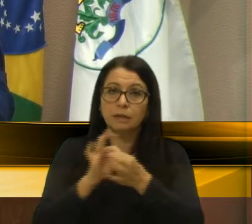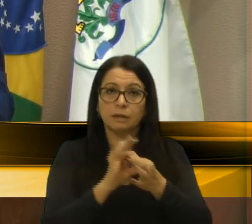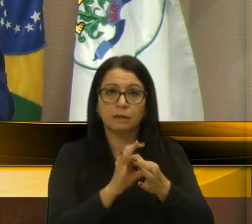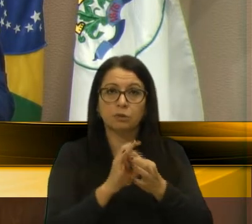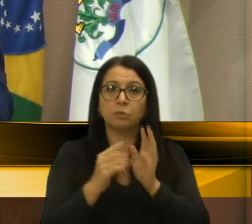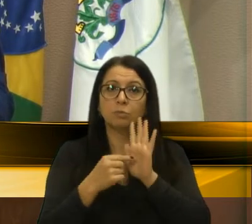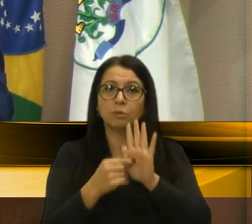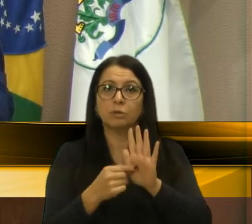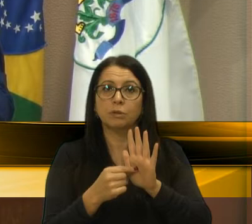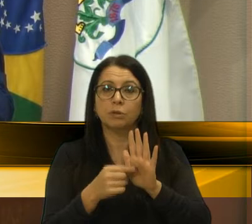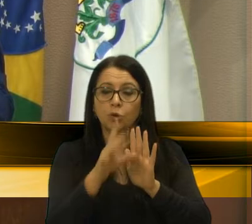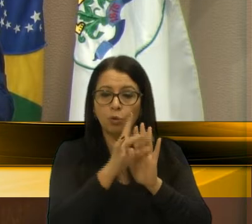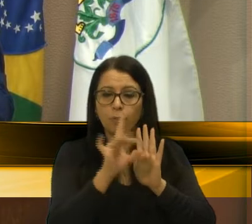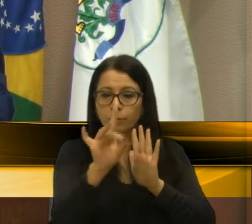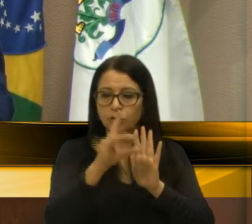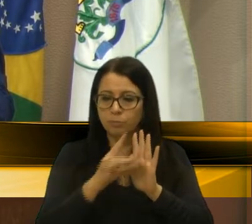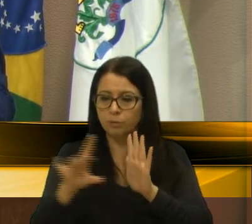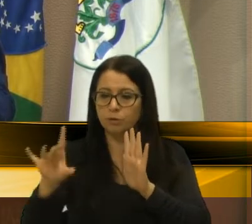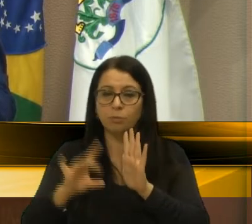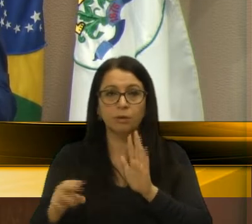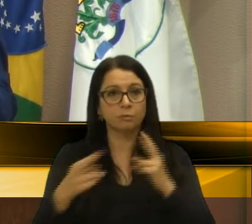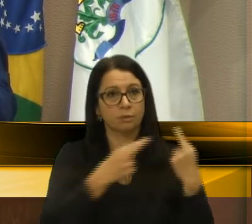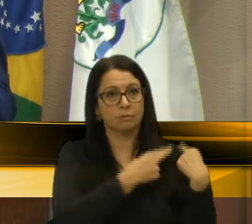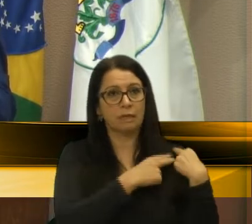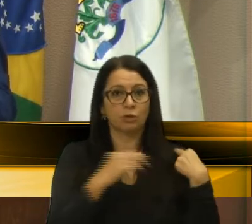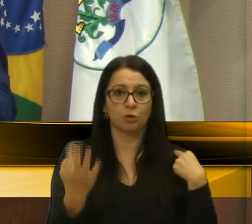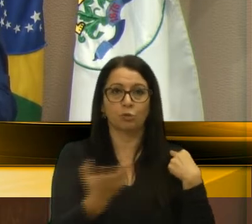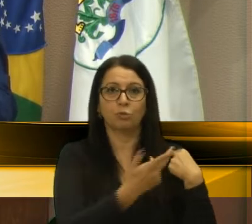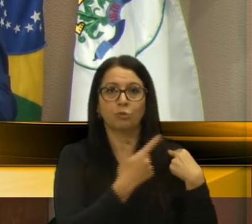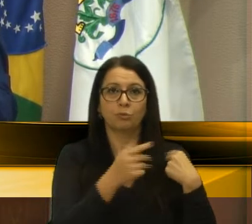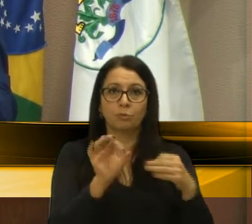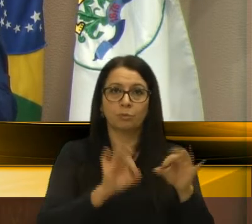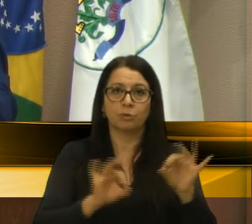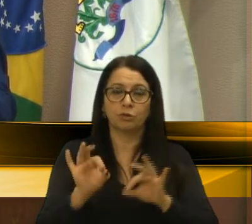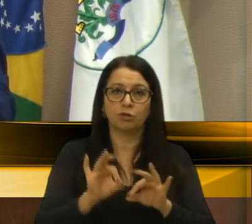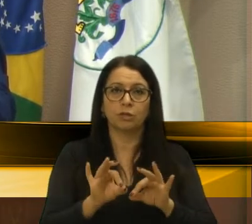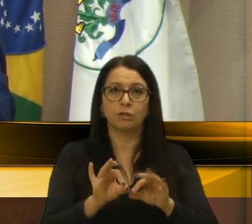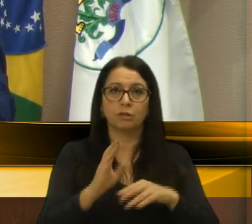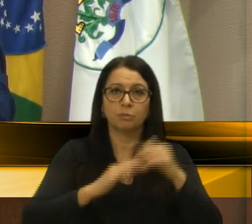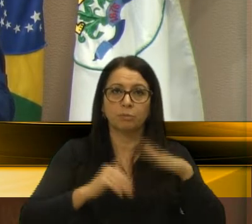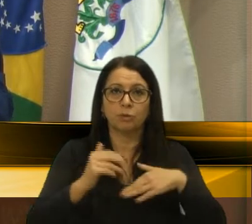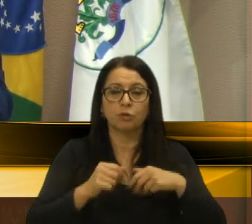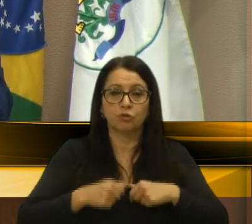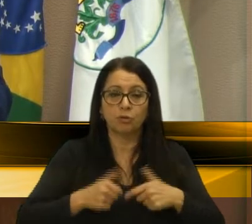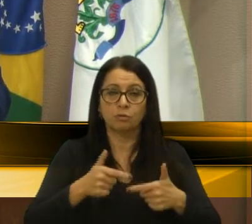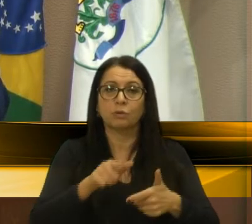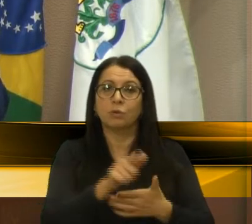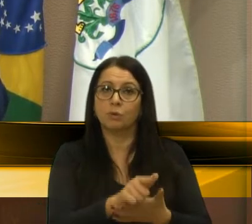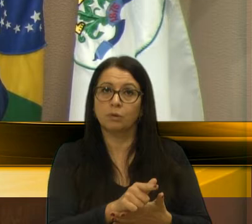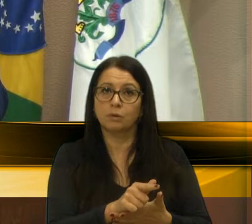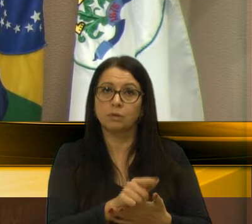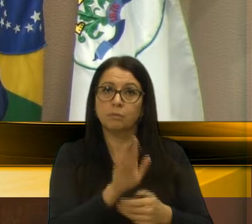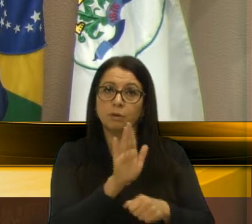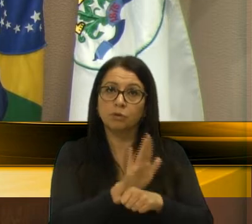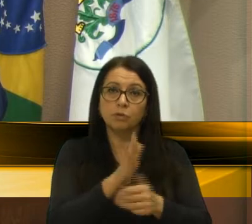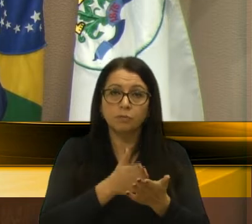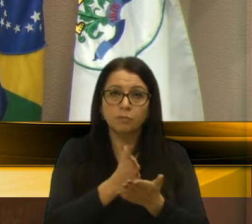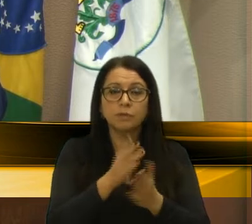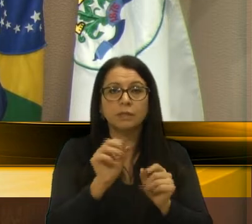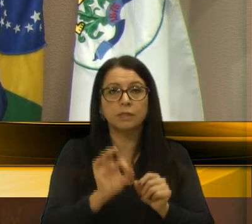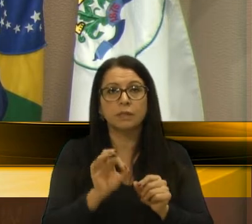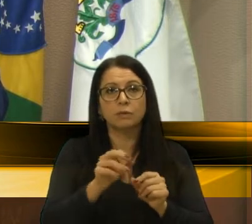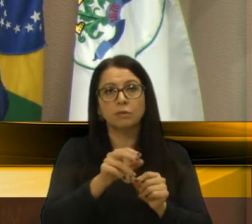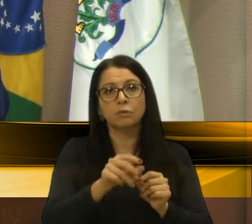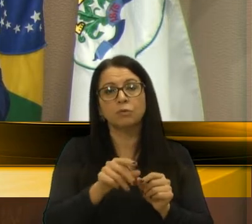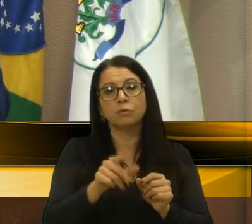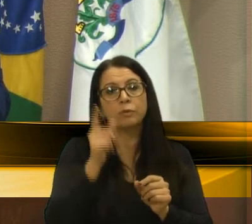institui o compartilhamento de responsabilidades no planejamento e na execução de ações para o cumprimento das funções públicas